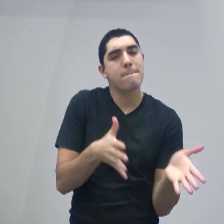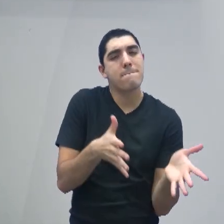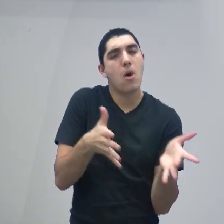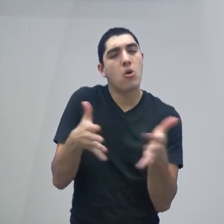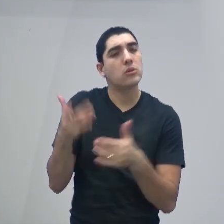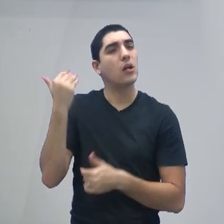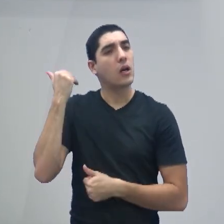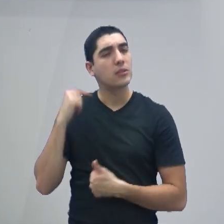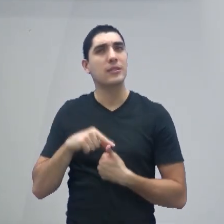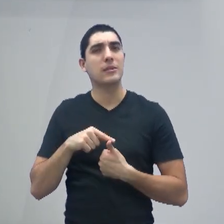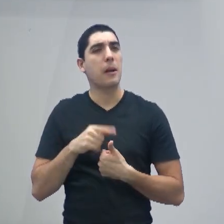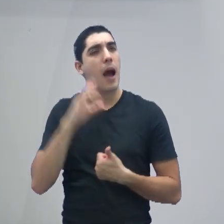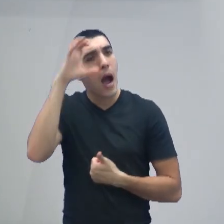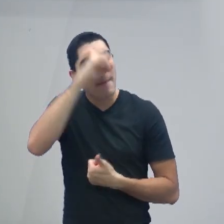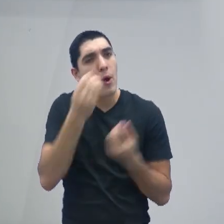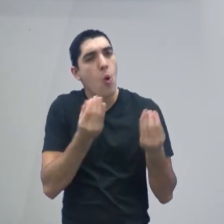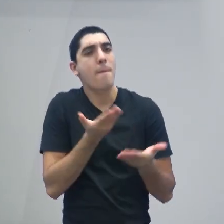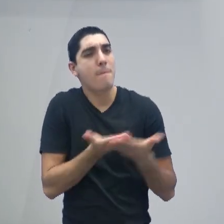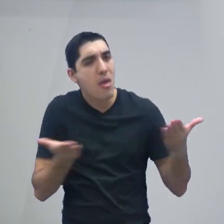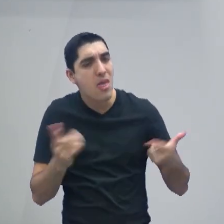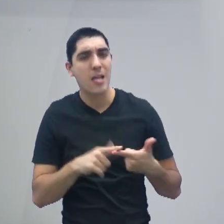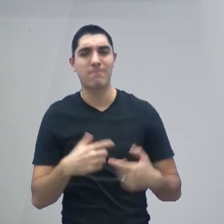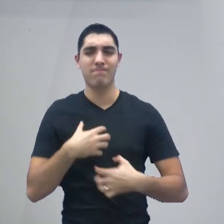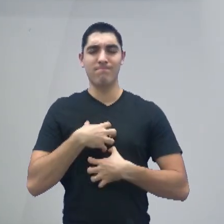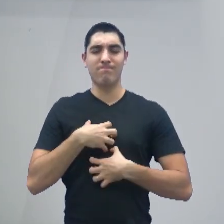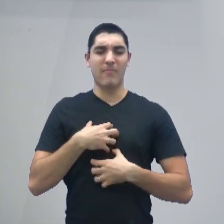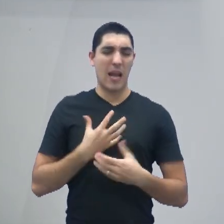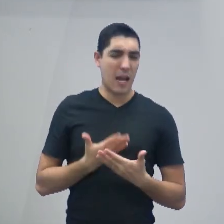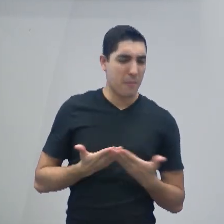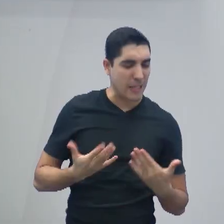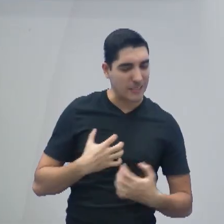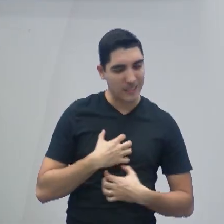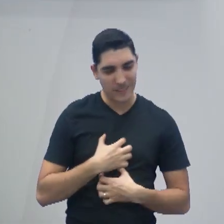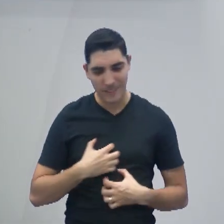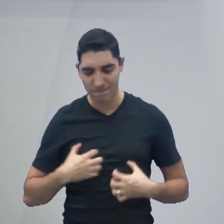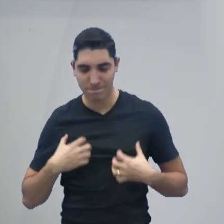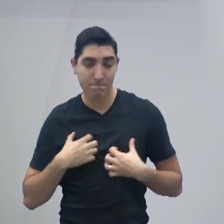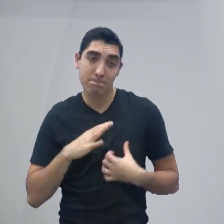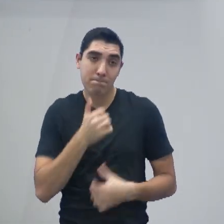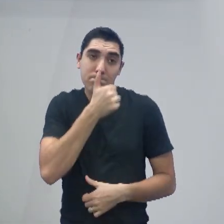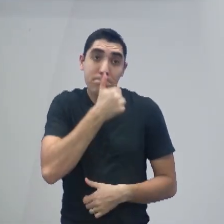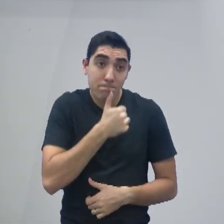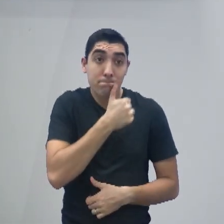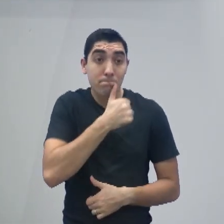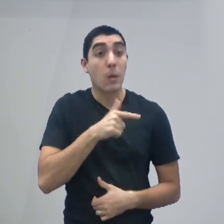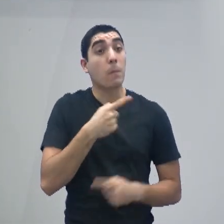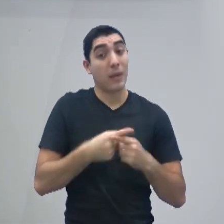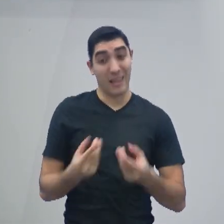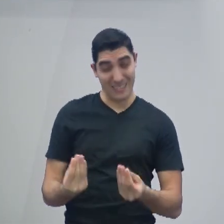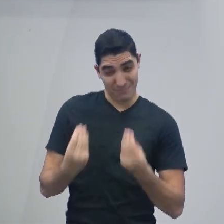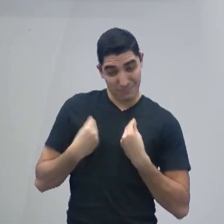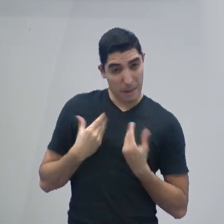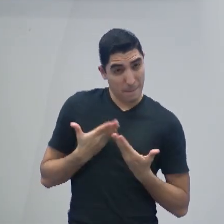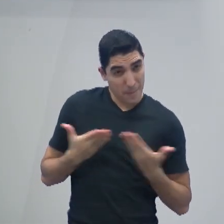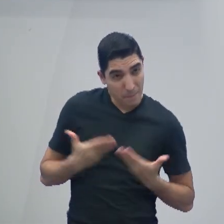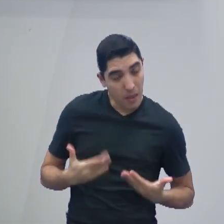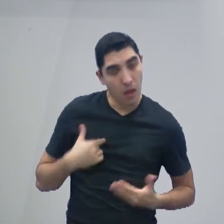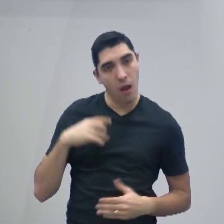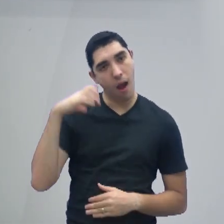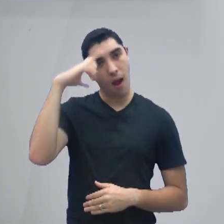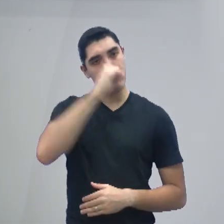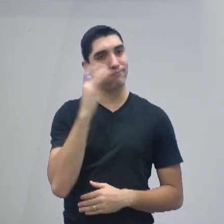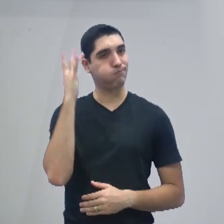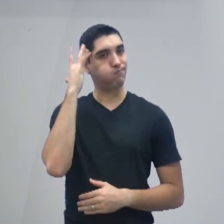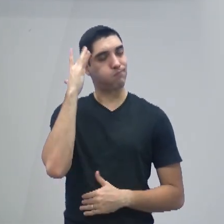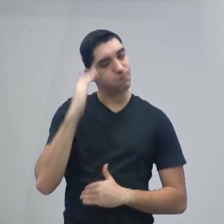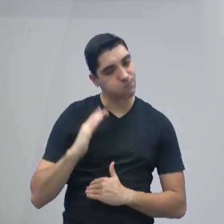perder, de sentir a derrota, mas é justamente em cima das derrotas que você vai moldando também esse caráter de um campeão. Então